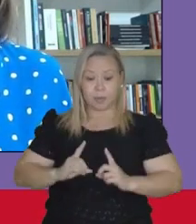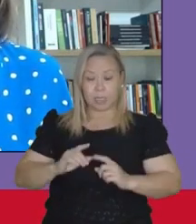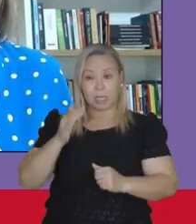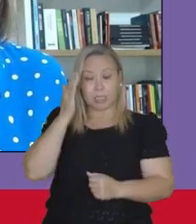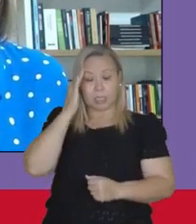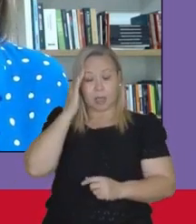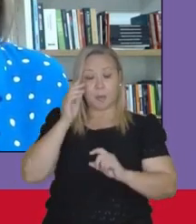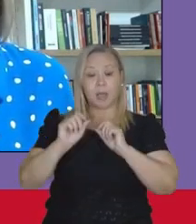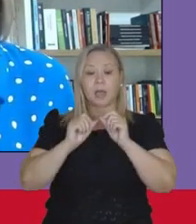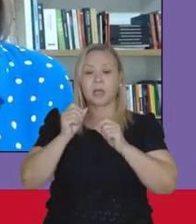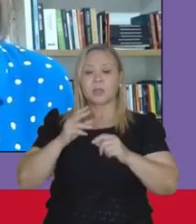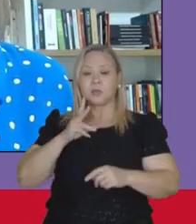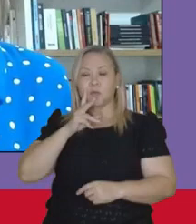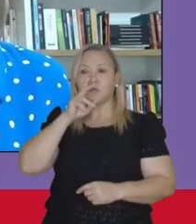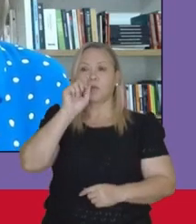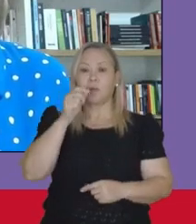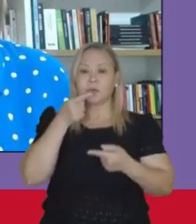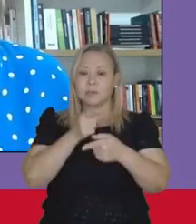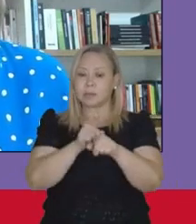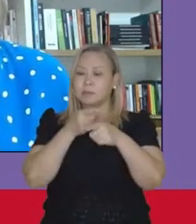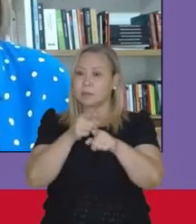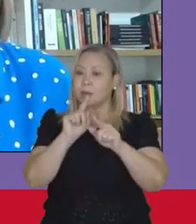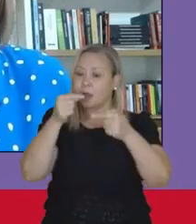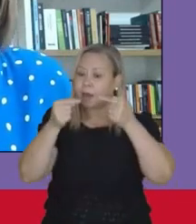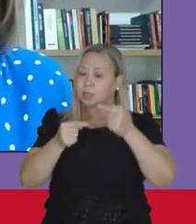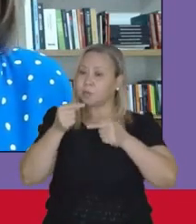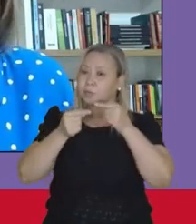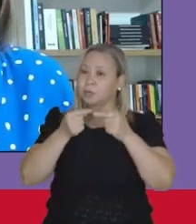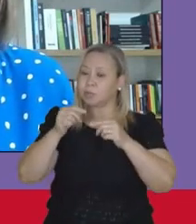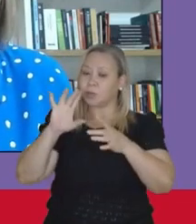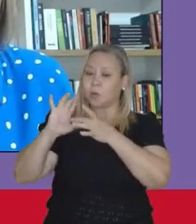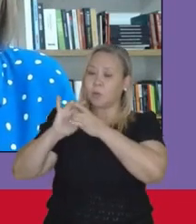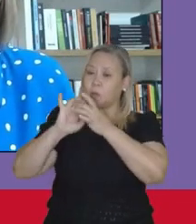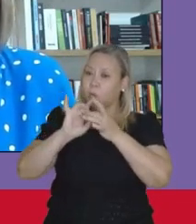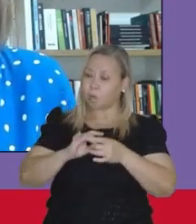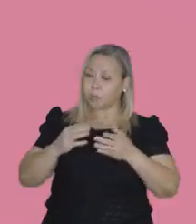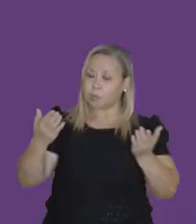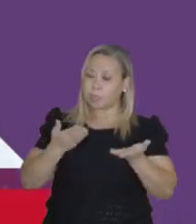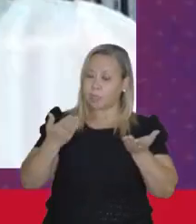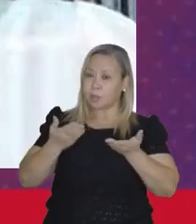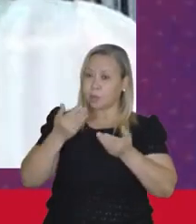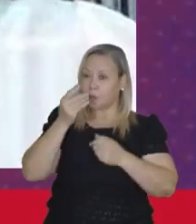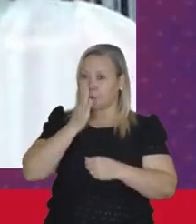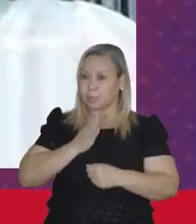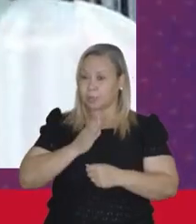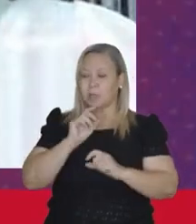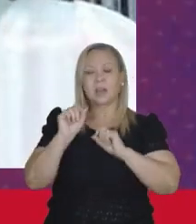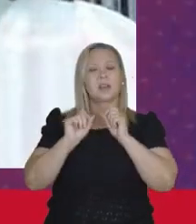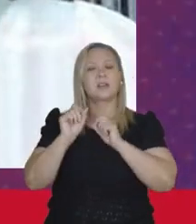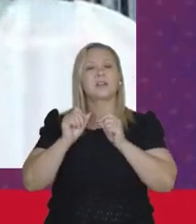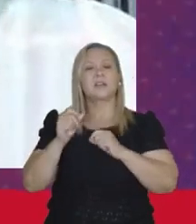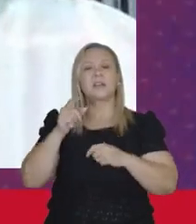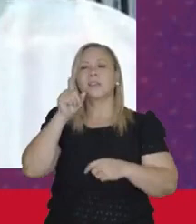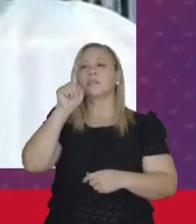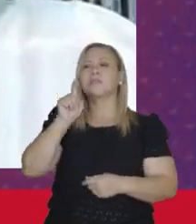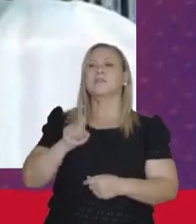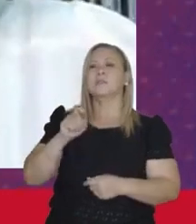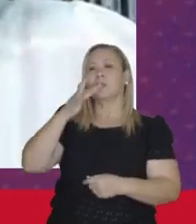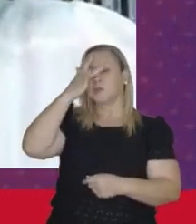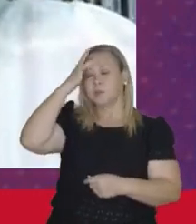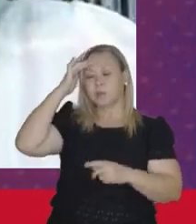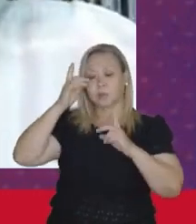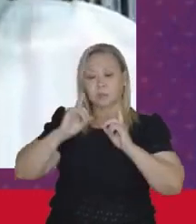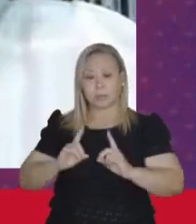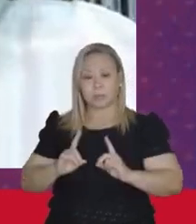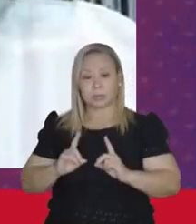considerando os fortes ataques a essa política no contexto atual brasileiro. Quem são as pessoas com deficiência? As pessoas